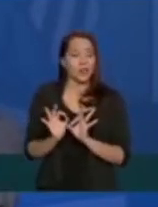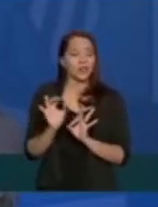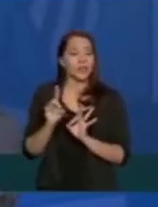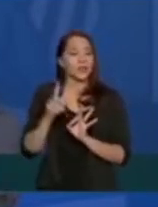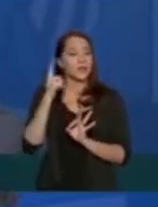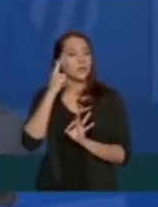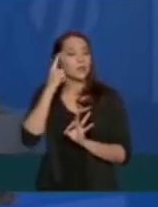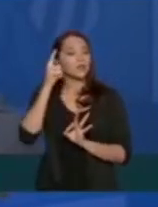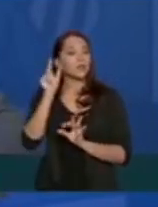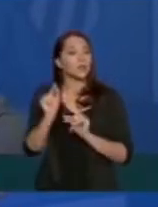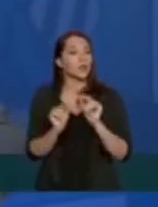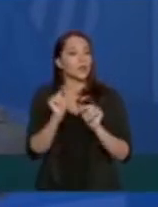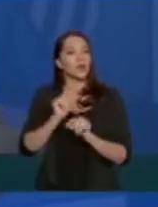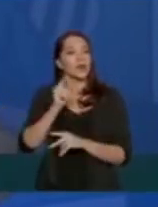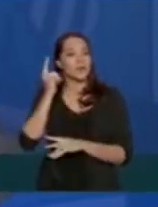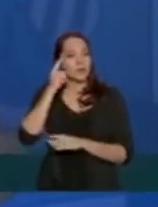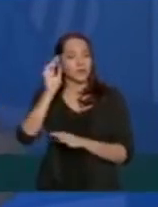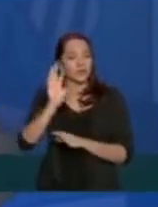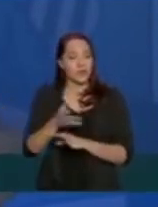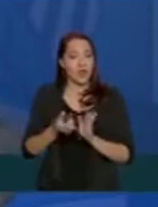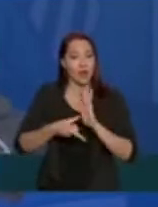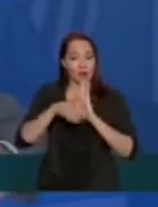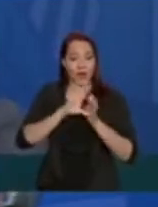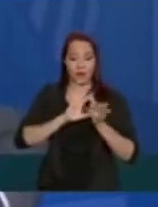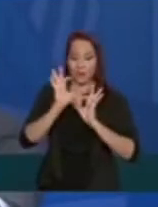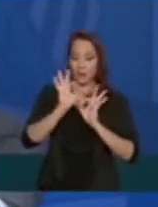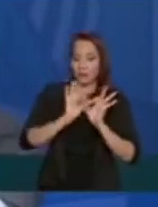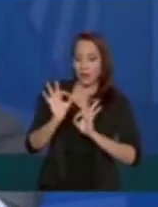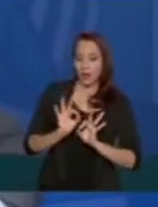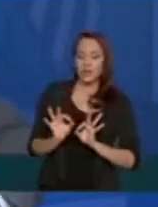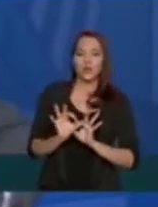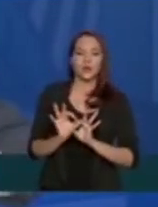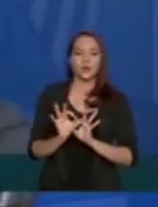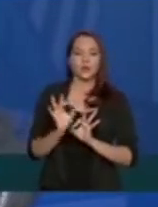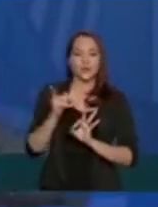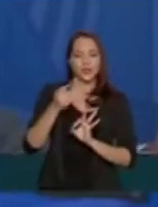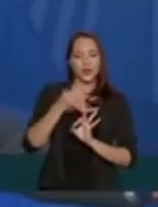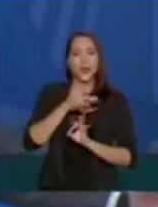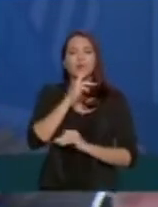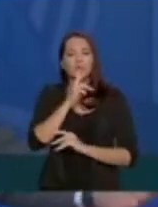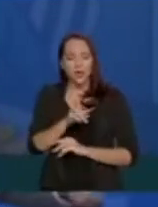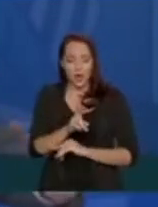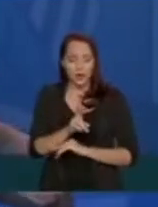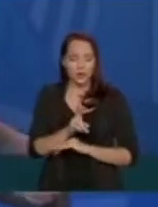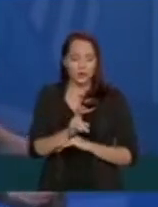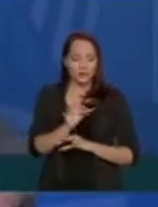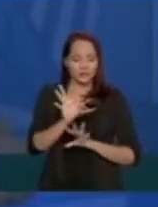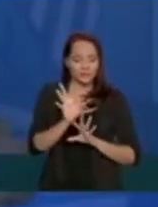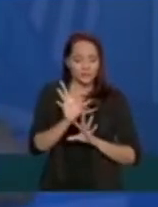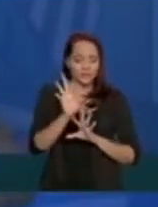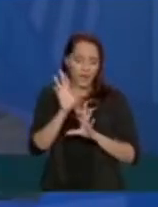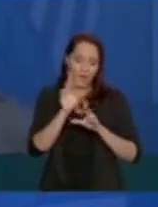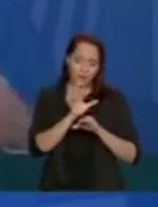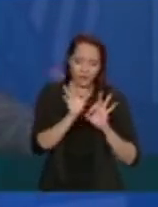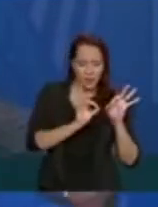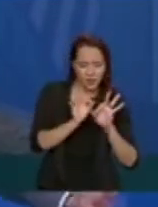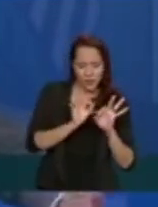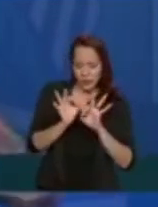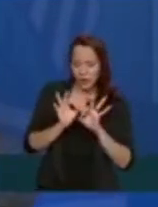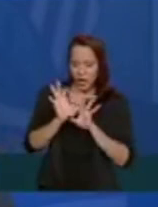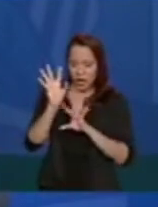pensando numa preparação de um diagnóstico para que juntos